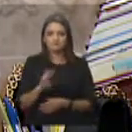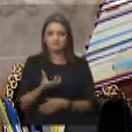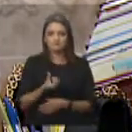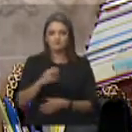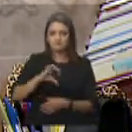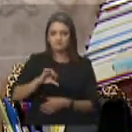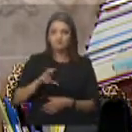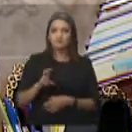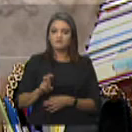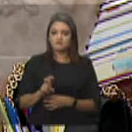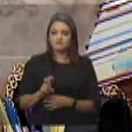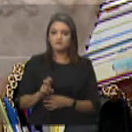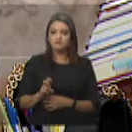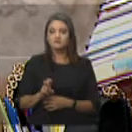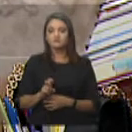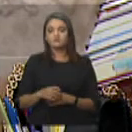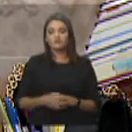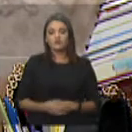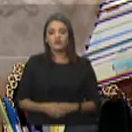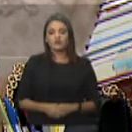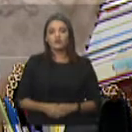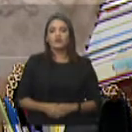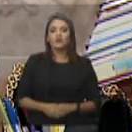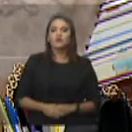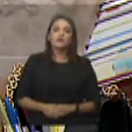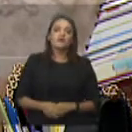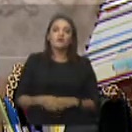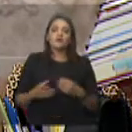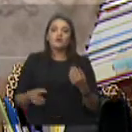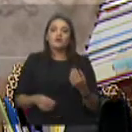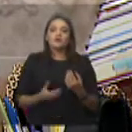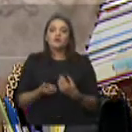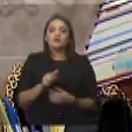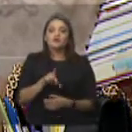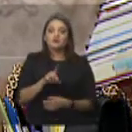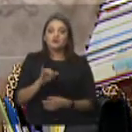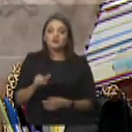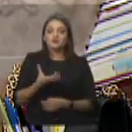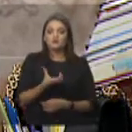695, por ausência de utilidade. Quanto à ADI